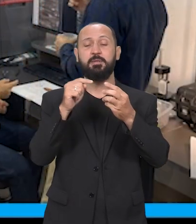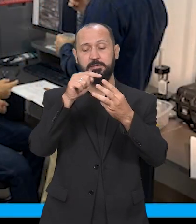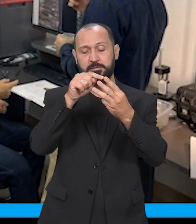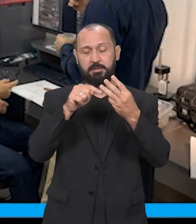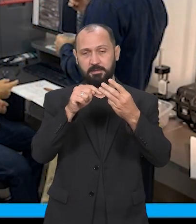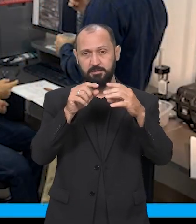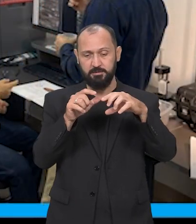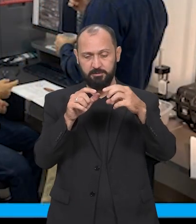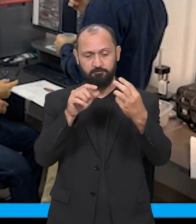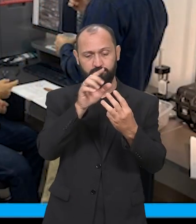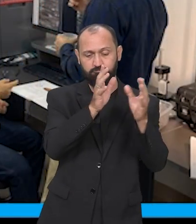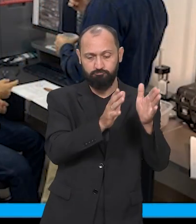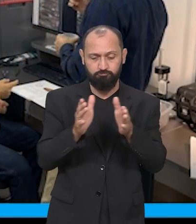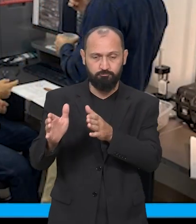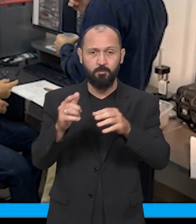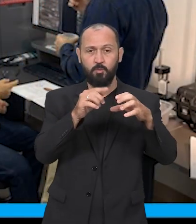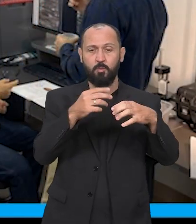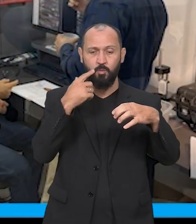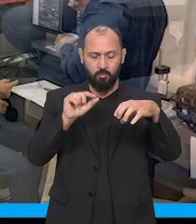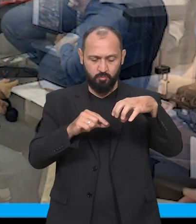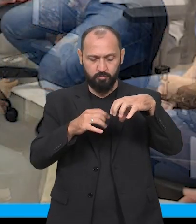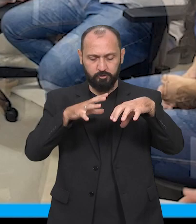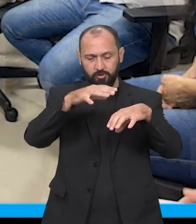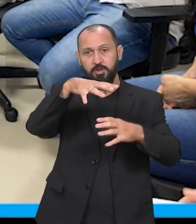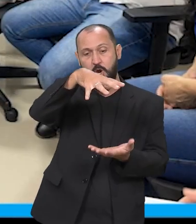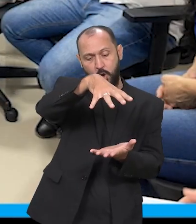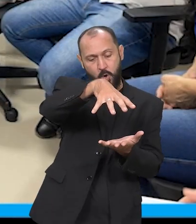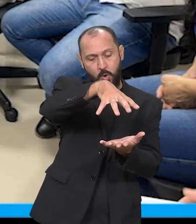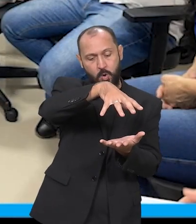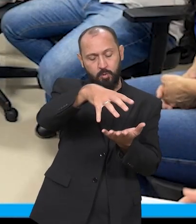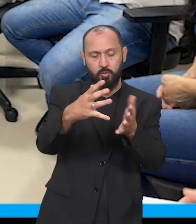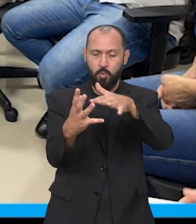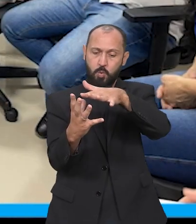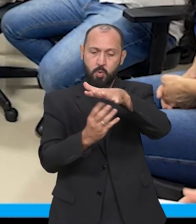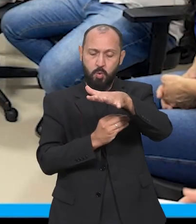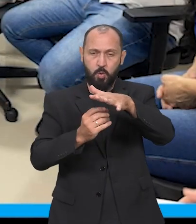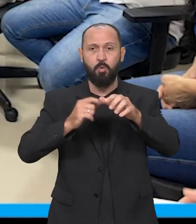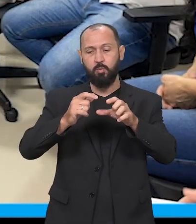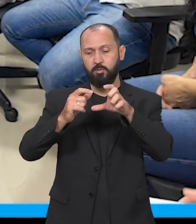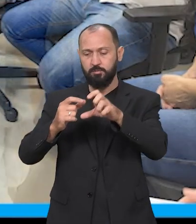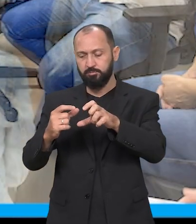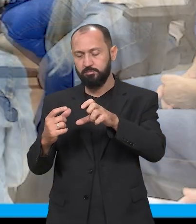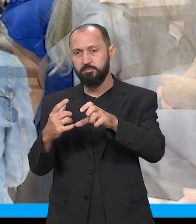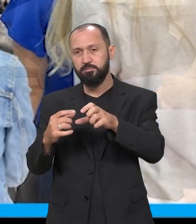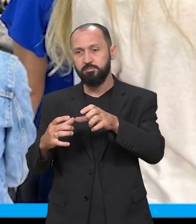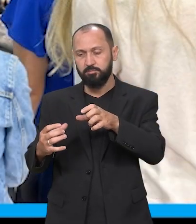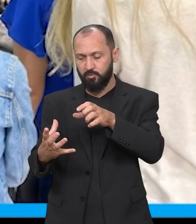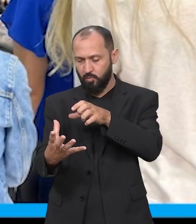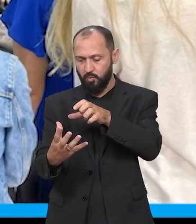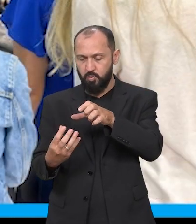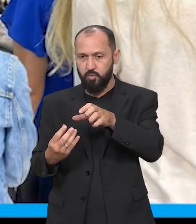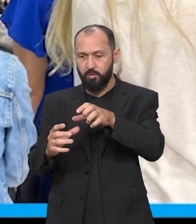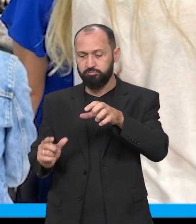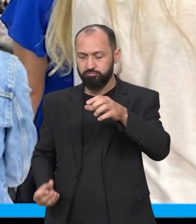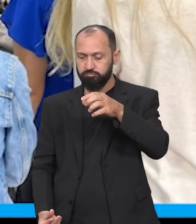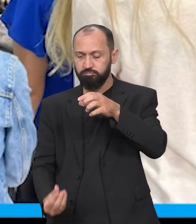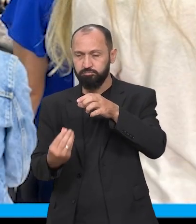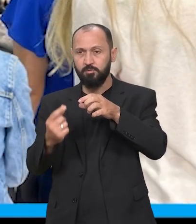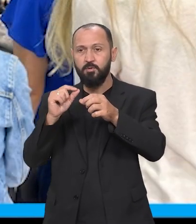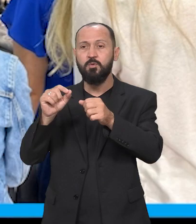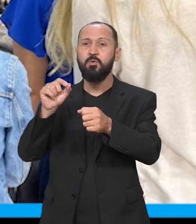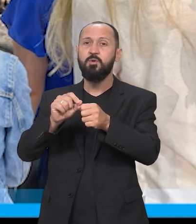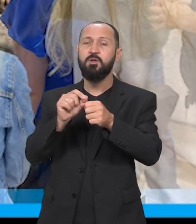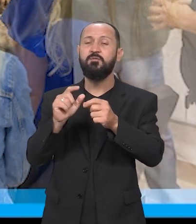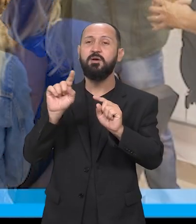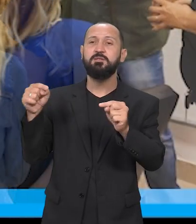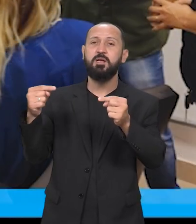por 3 equipamentos. Um que escaneia o projétil, um que escaneia o estojo de cartucho de munição e o match point, que é